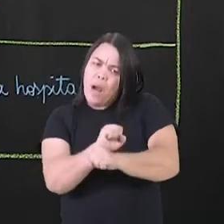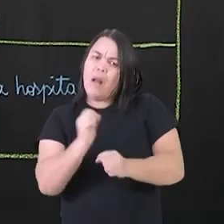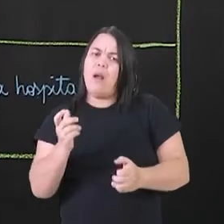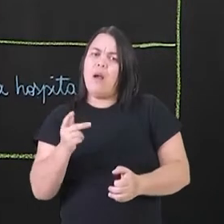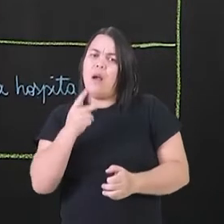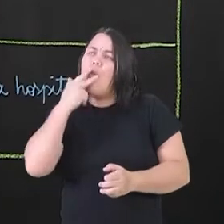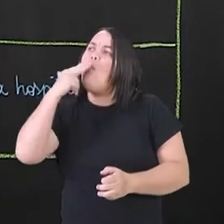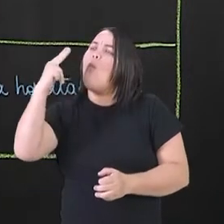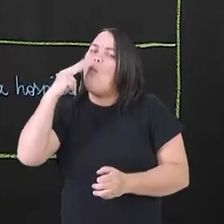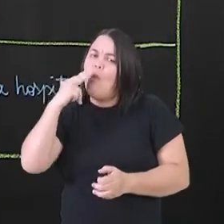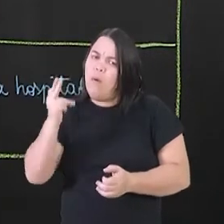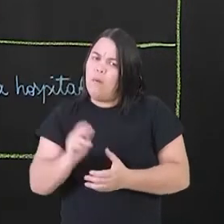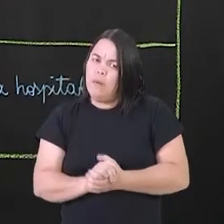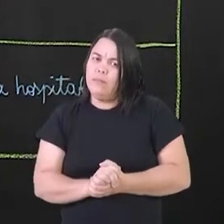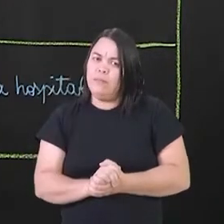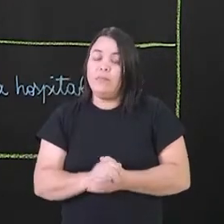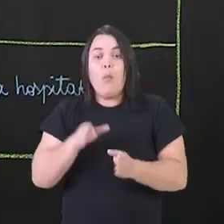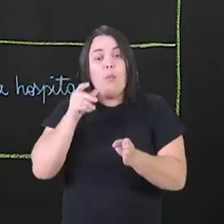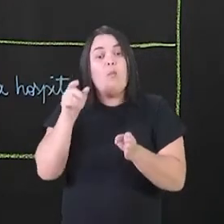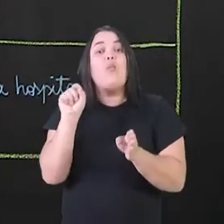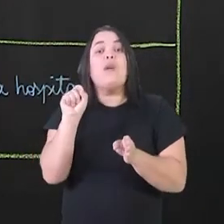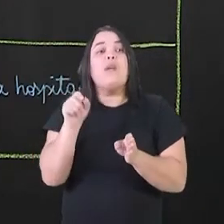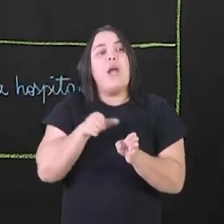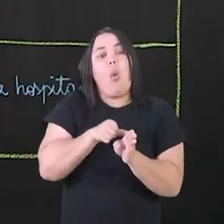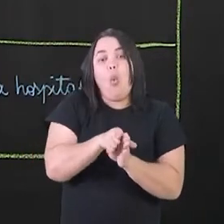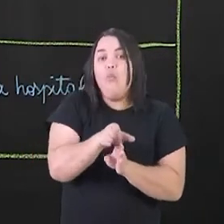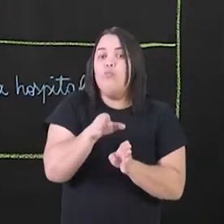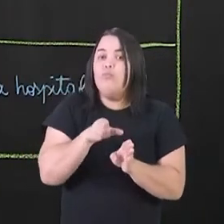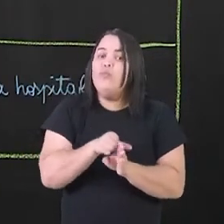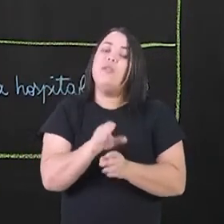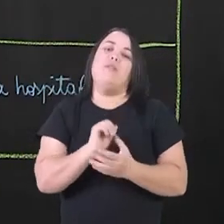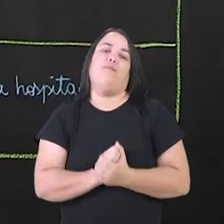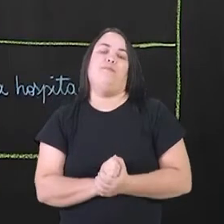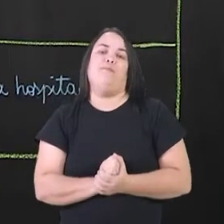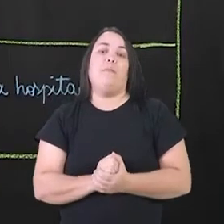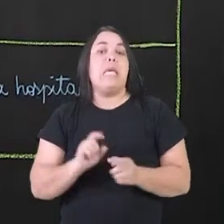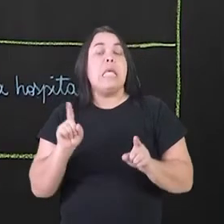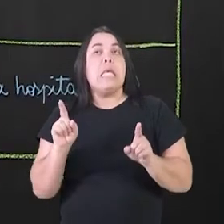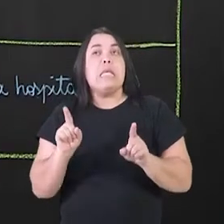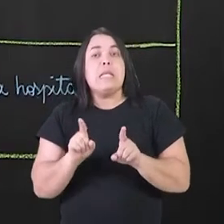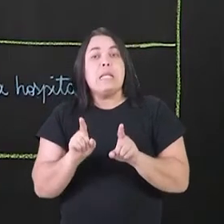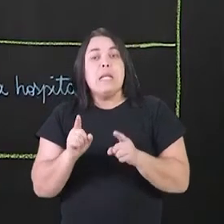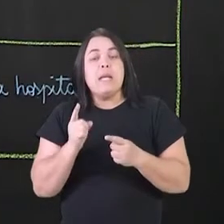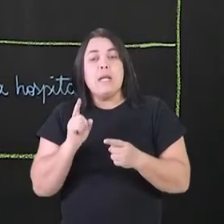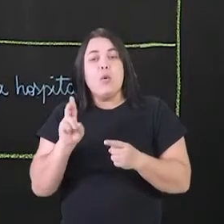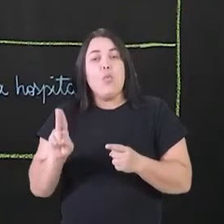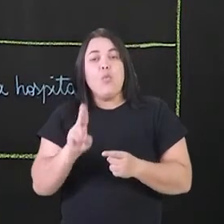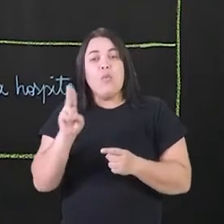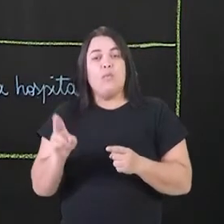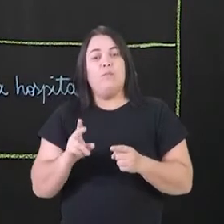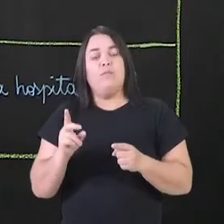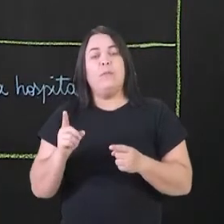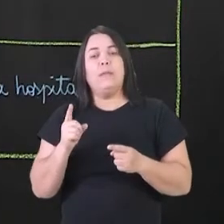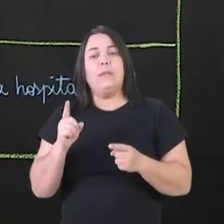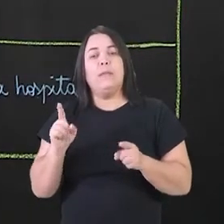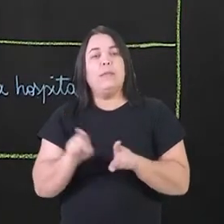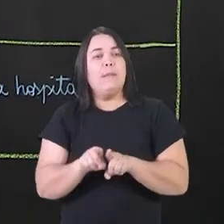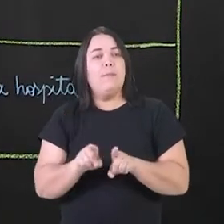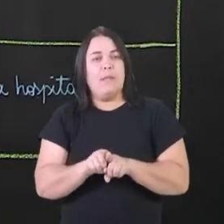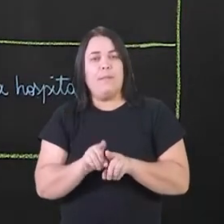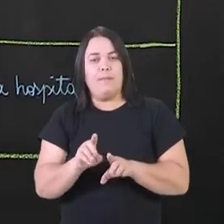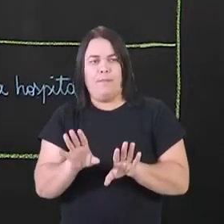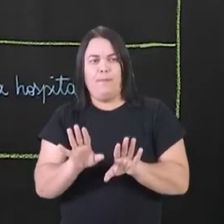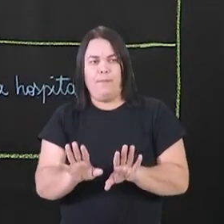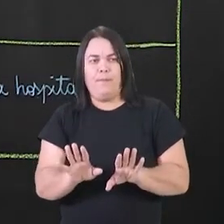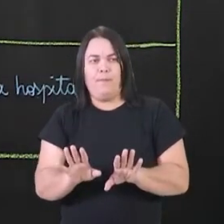Ok? Você também pode expressar uma probabilidade. A probability in English.